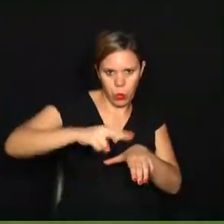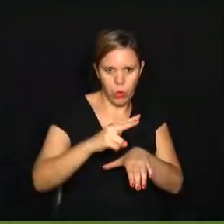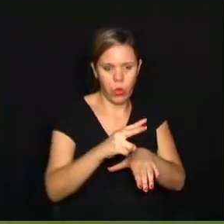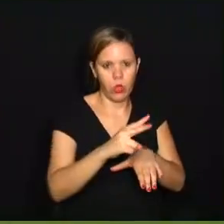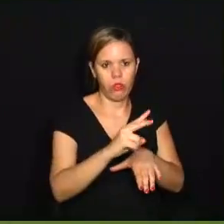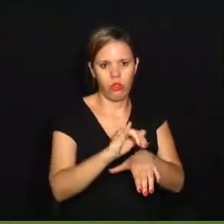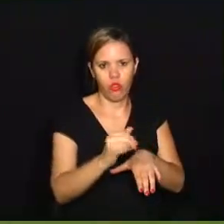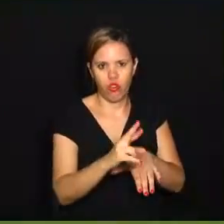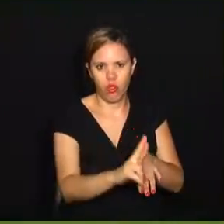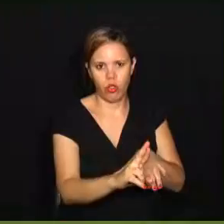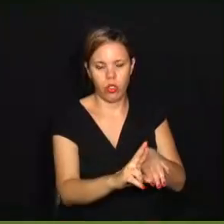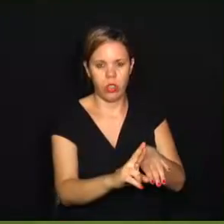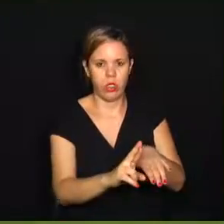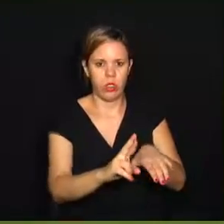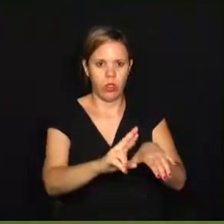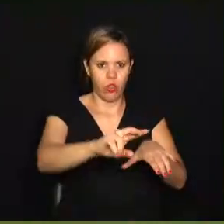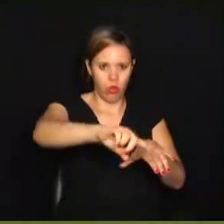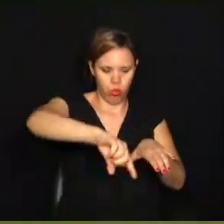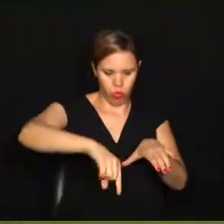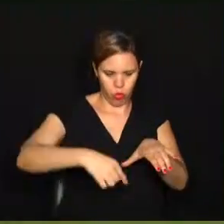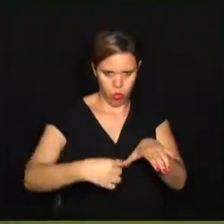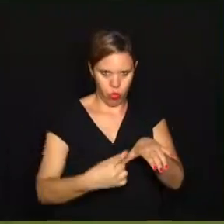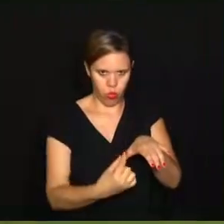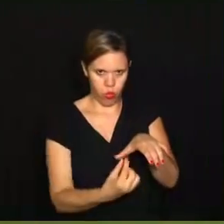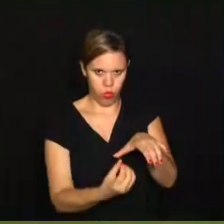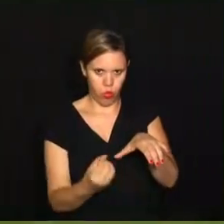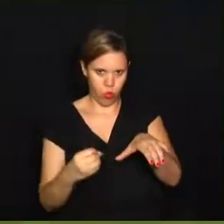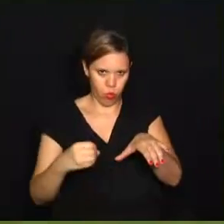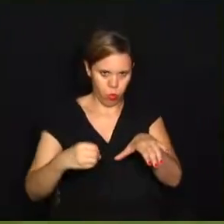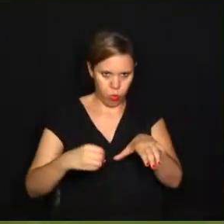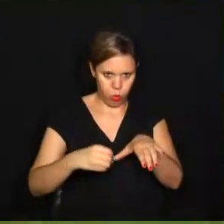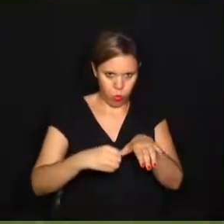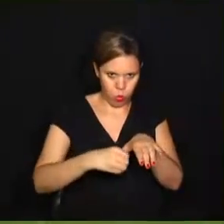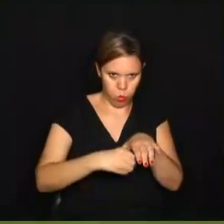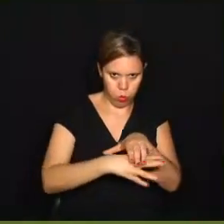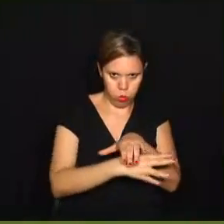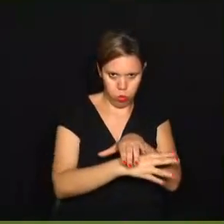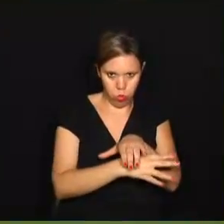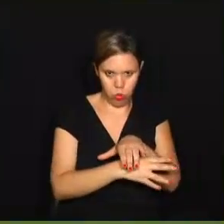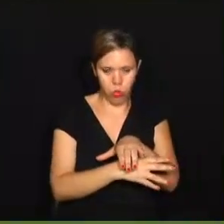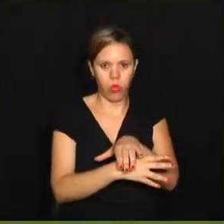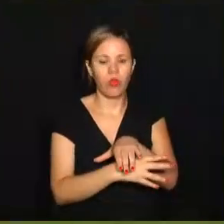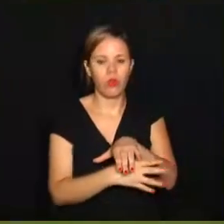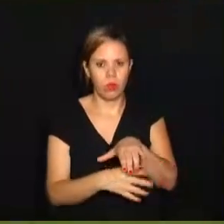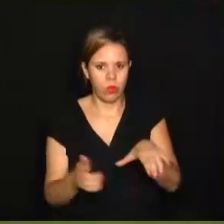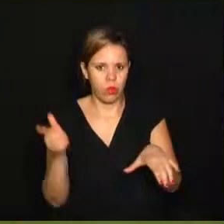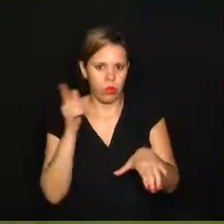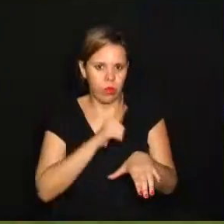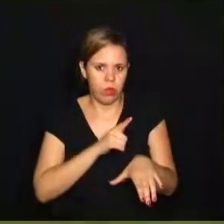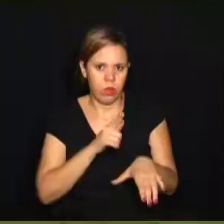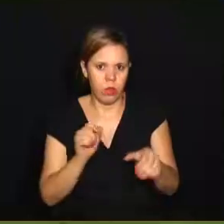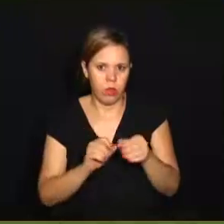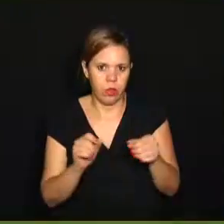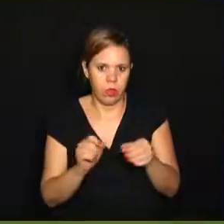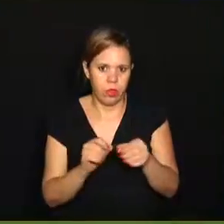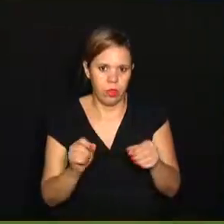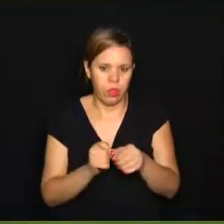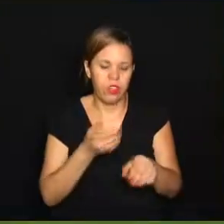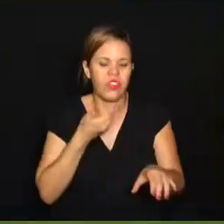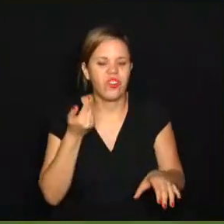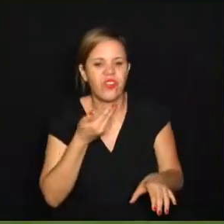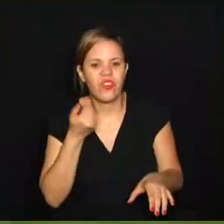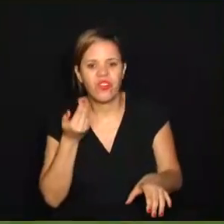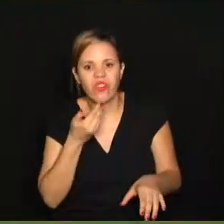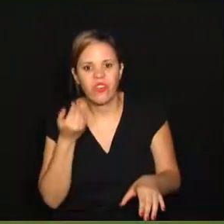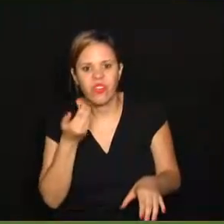Júnior Todinho. O goleiro Pegorari saiu do gol, se enrolou na frente do atacante. Aí é mais fácil, né?